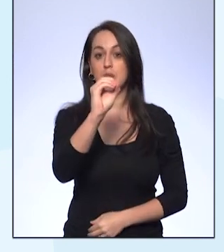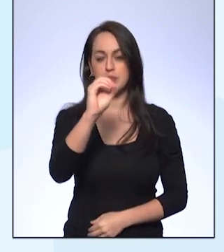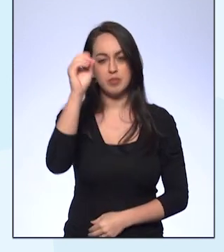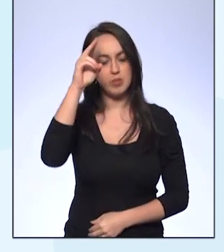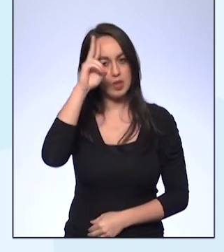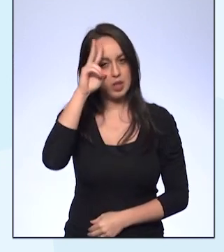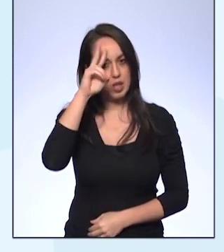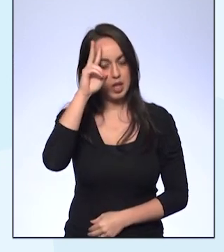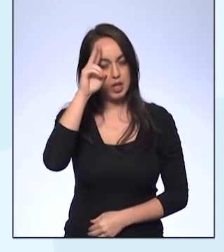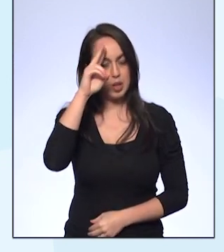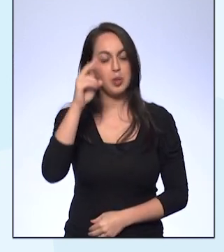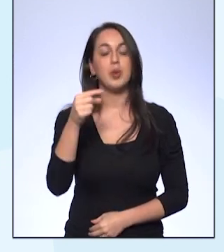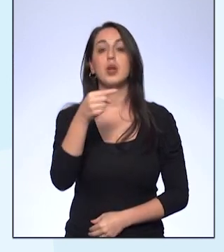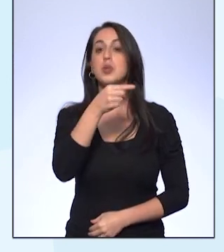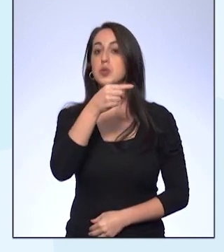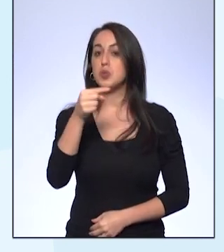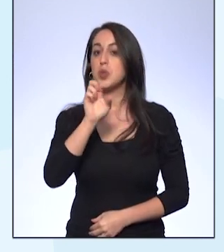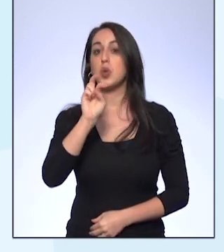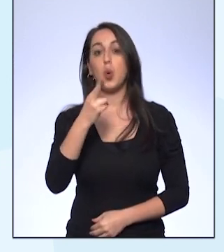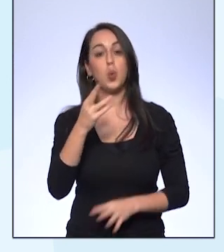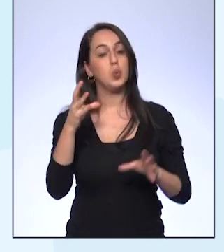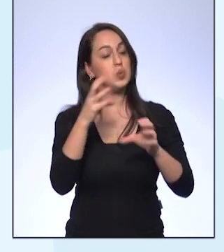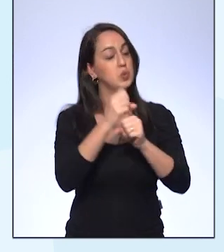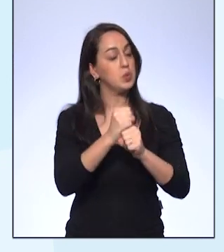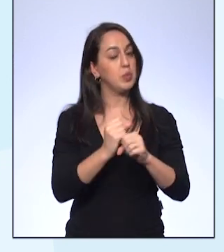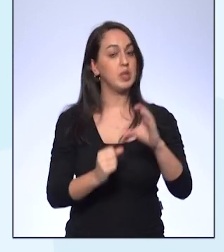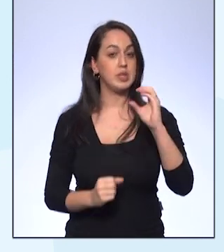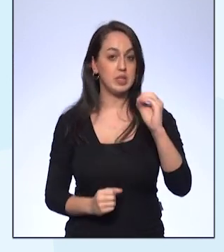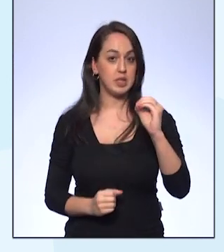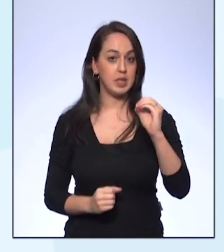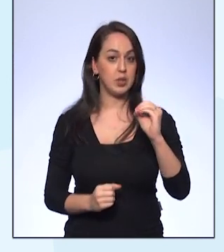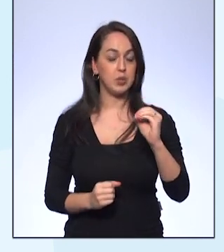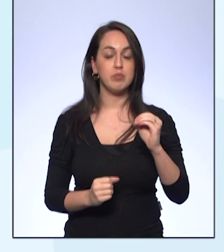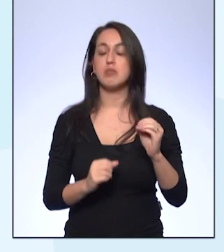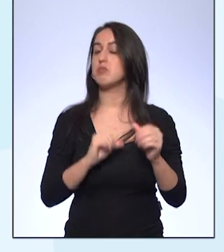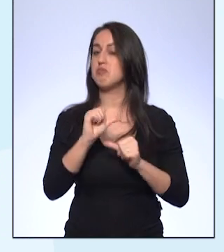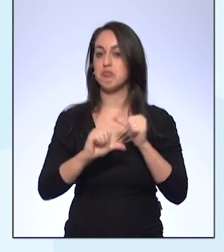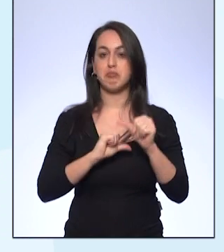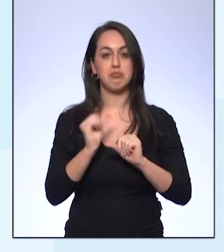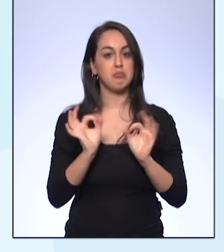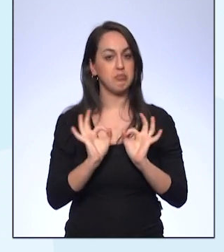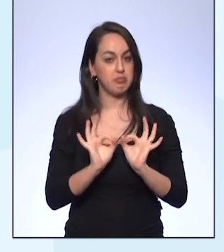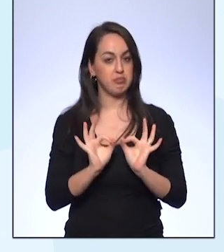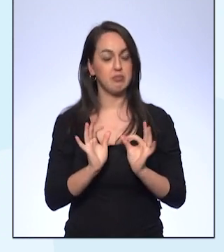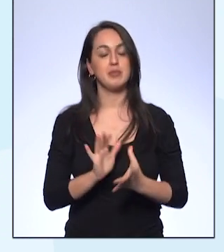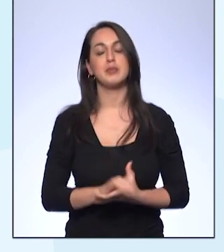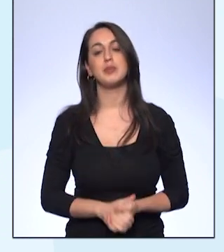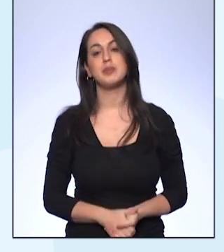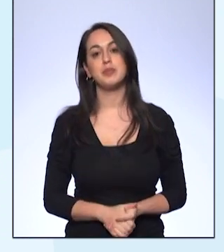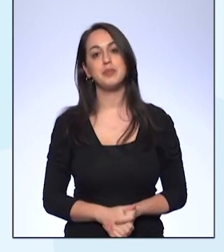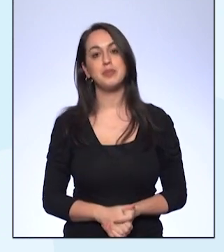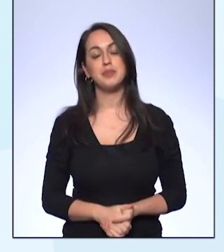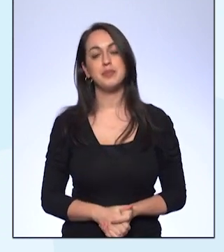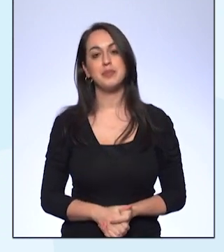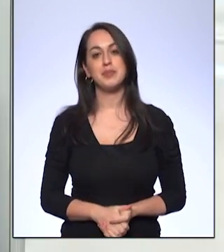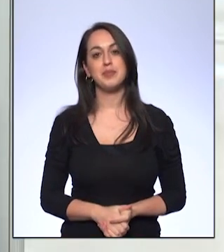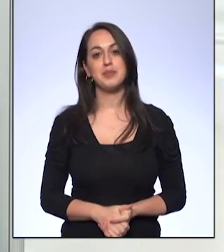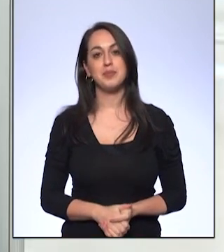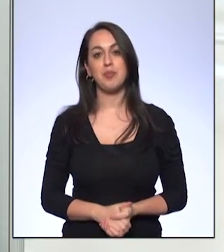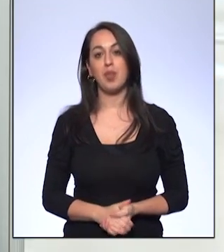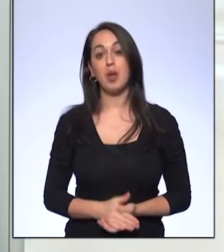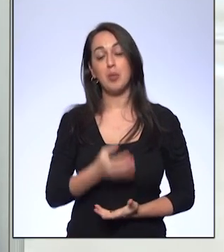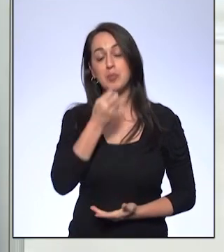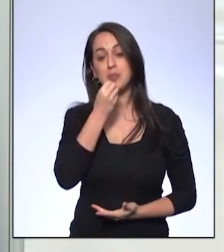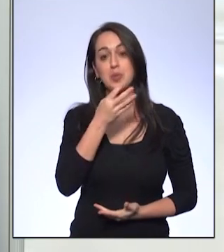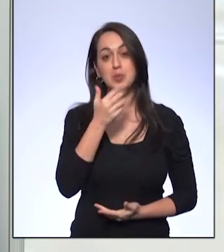Lembra? Subtrair ou somar zero de x não muda nada. Ok, pessoal? Muito bem, professora